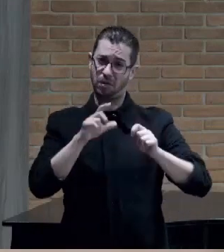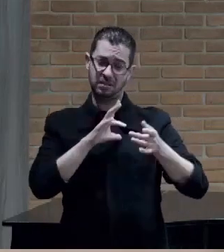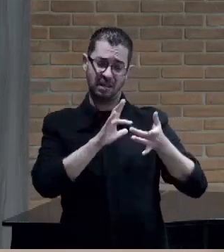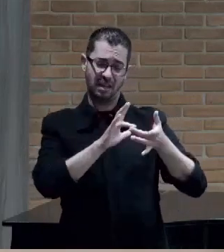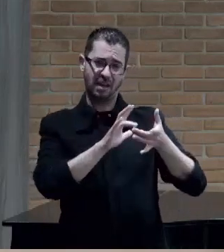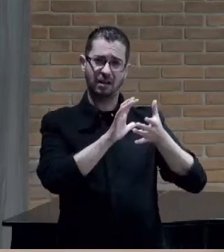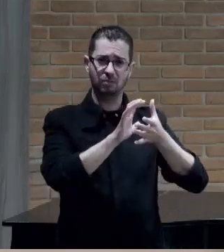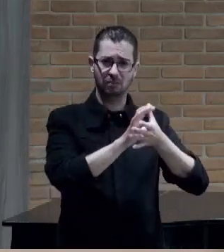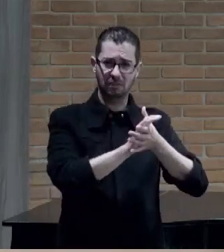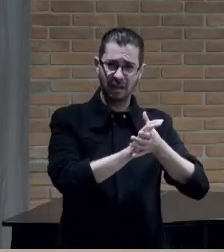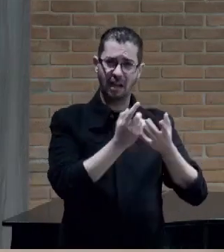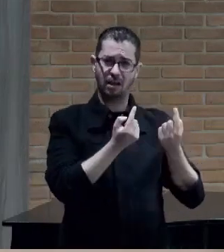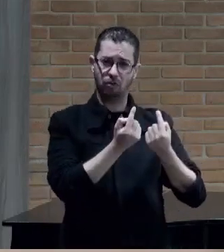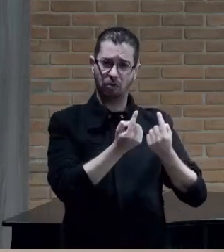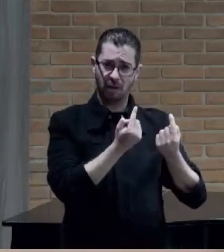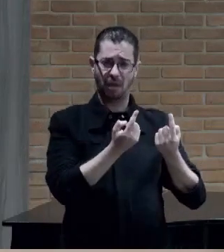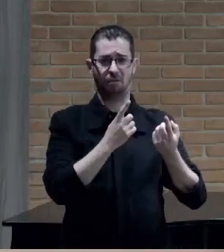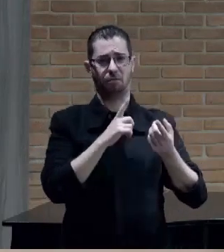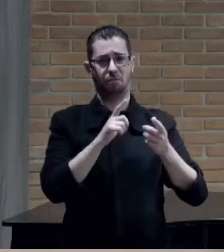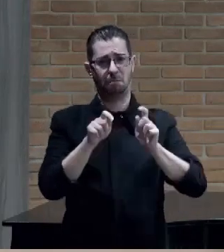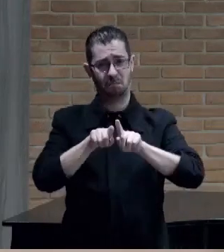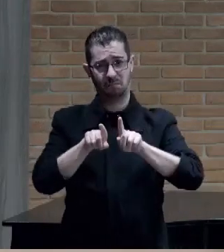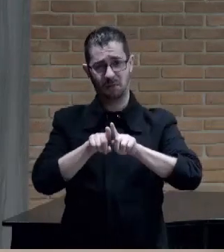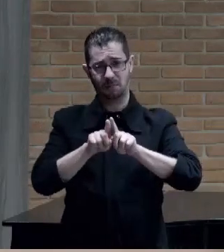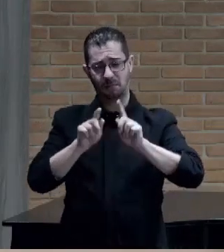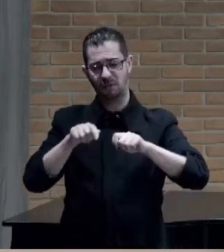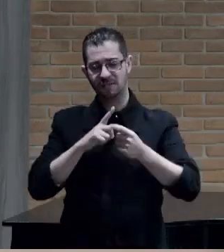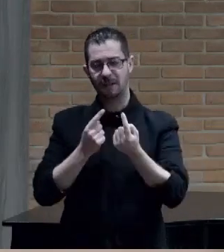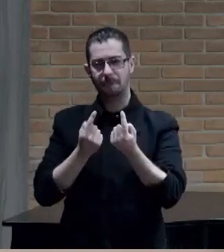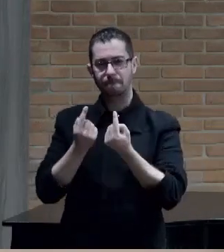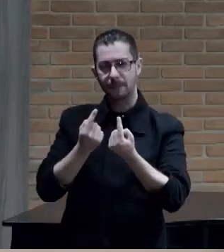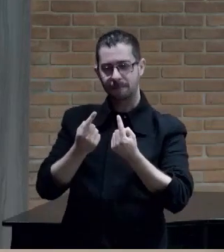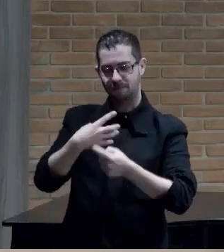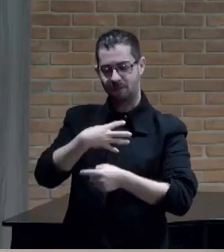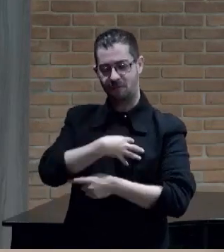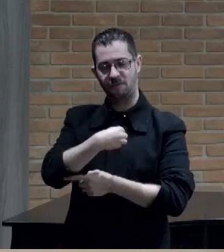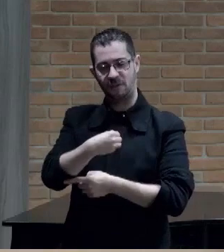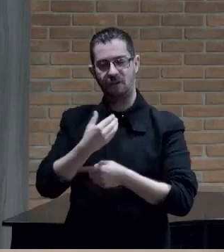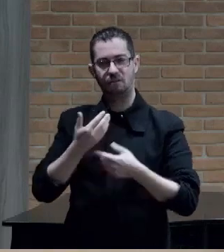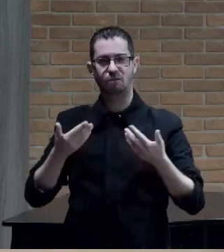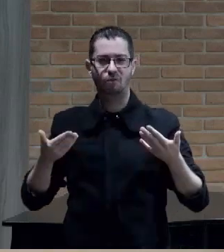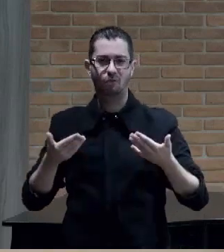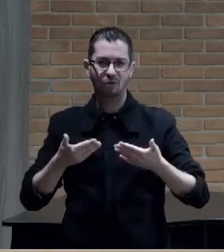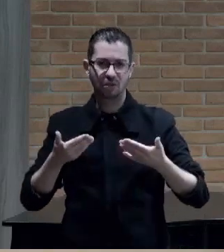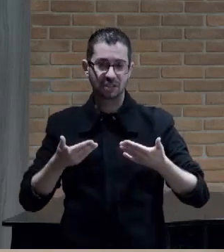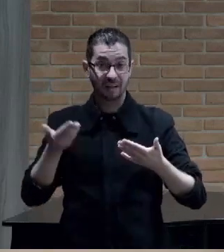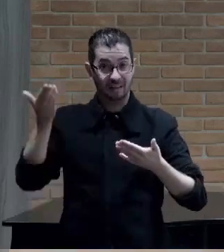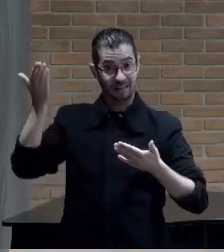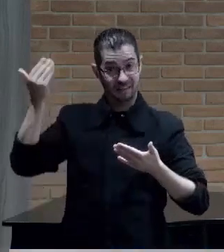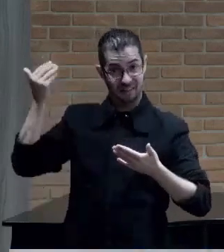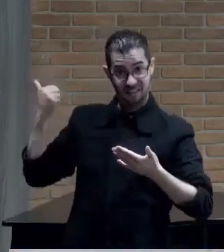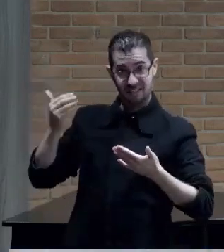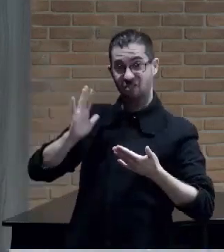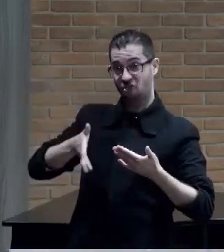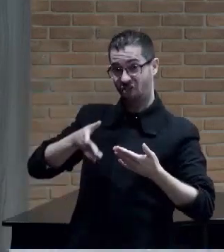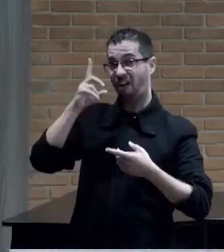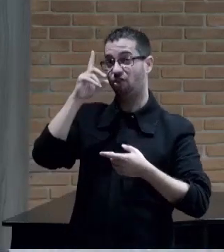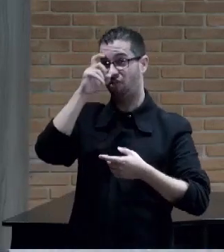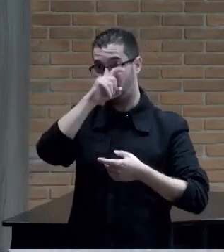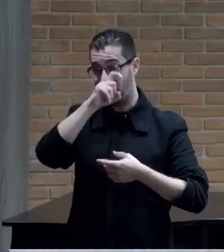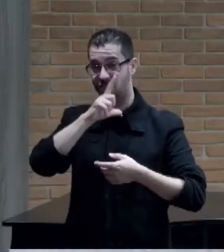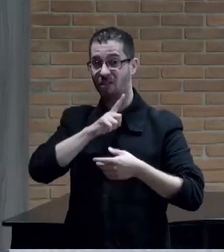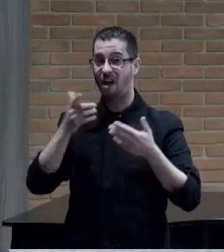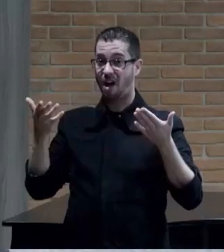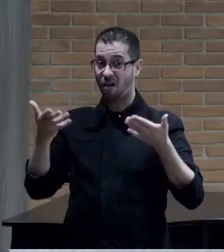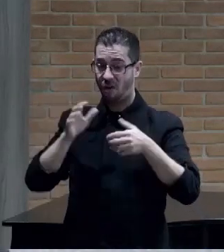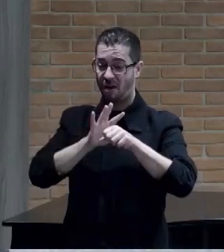nos relacionamentos com os filhos, hoje, né? Já era difícil. Com a pandemia, a coisa